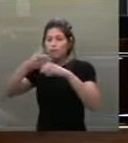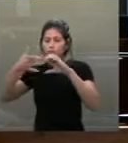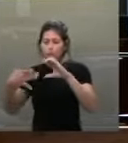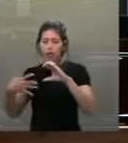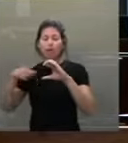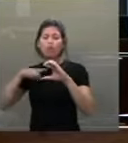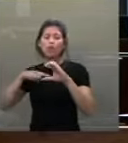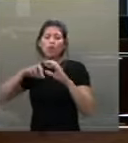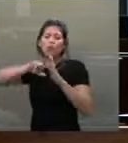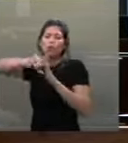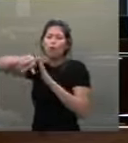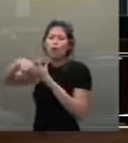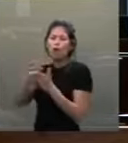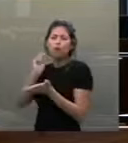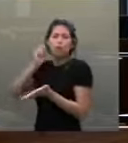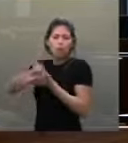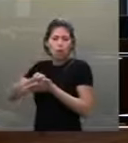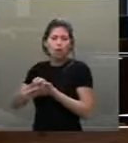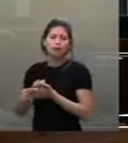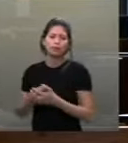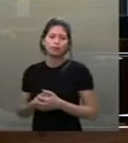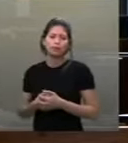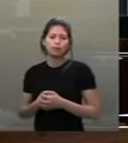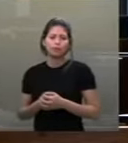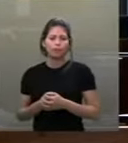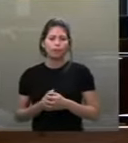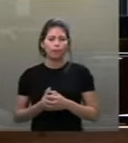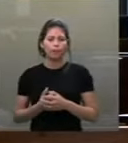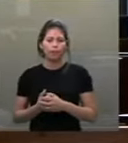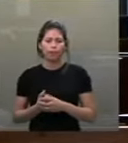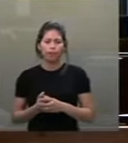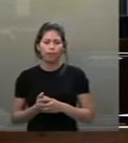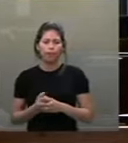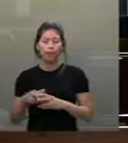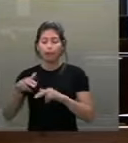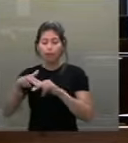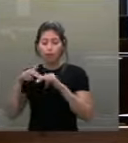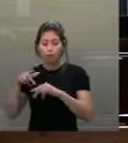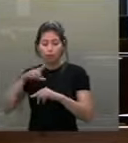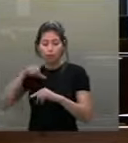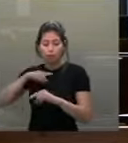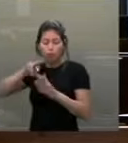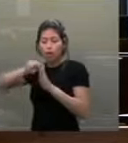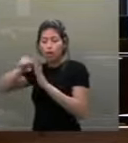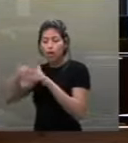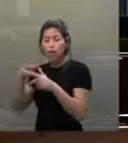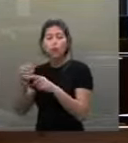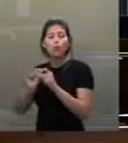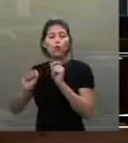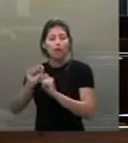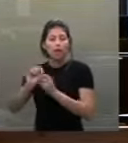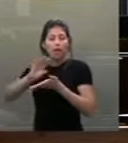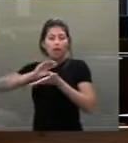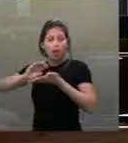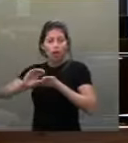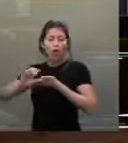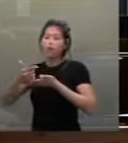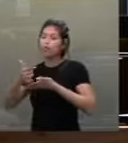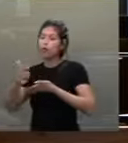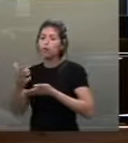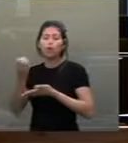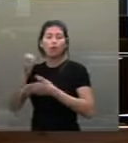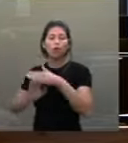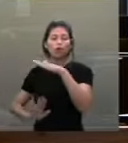eventual edição de crédito extraordinário. Nessa hipótese, os recursos empregados não afetariam o teto